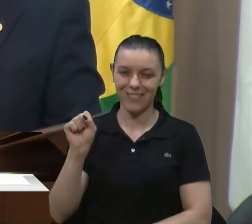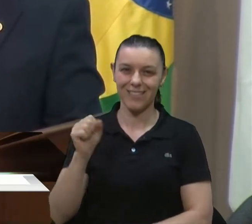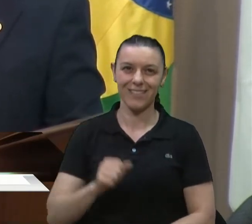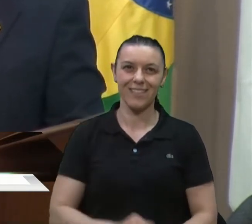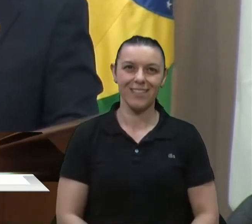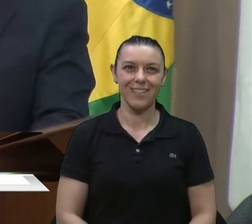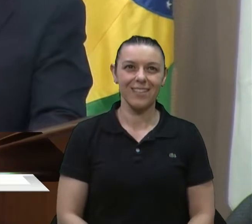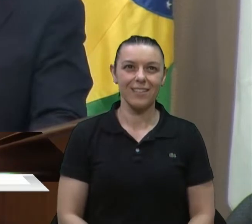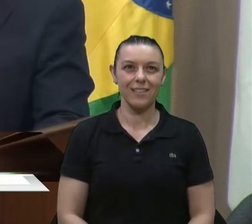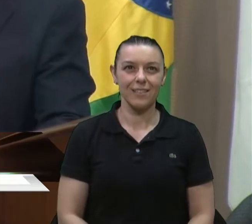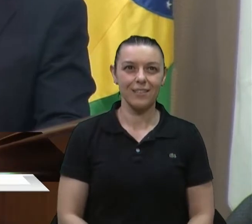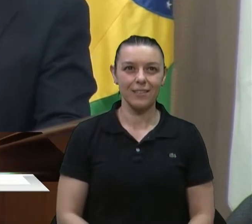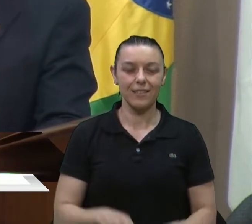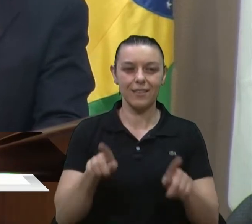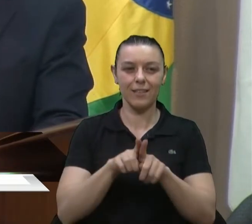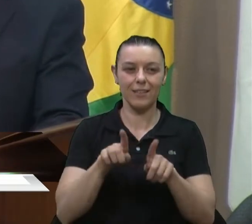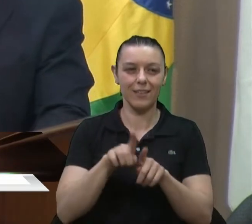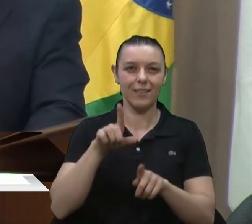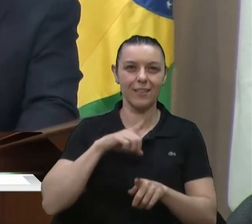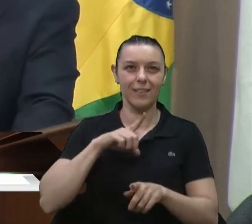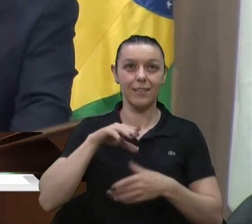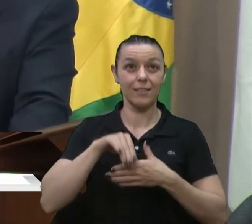penhor dessa igualdade